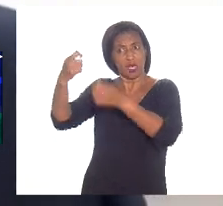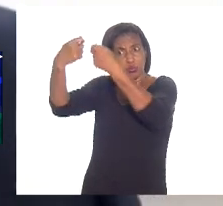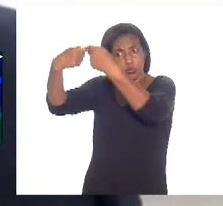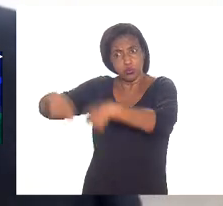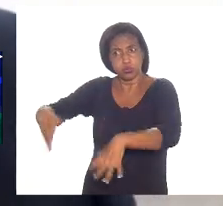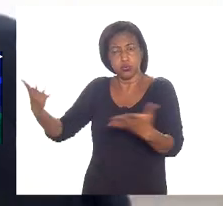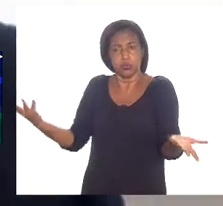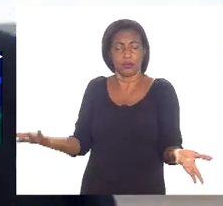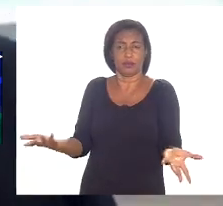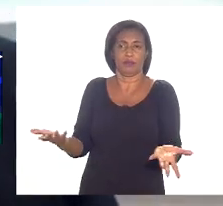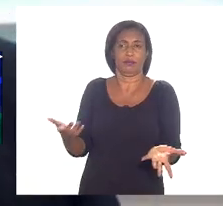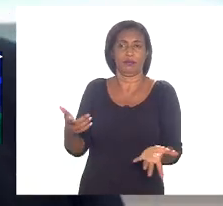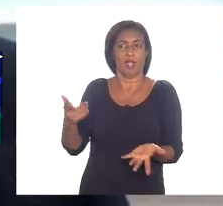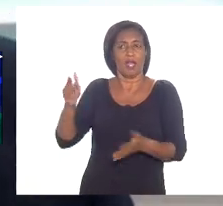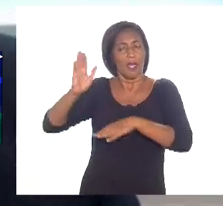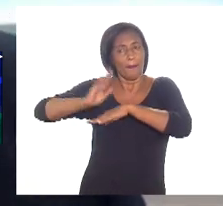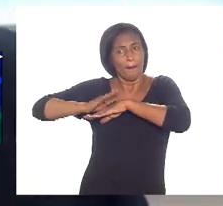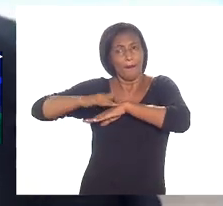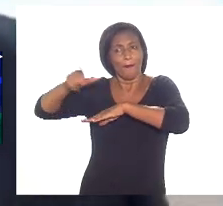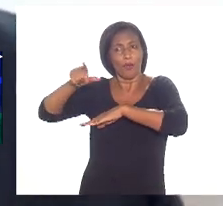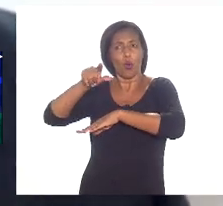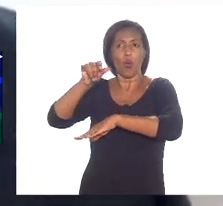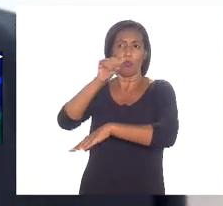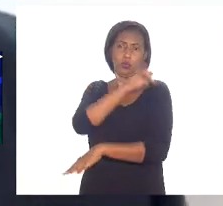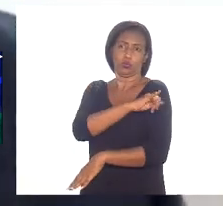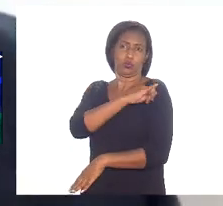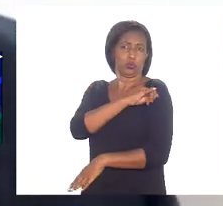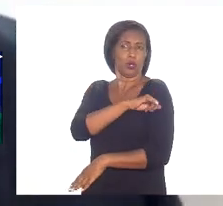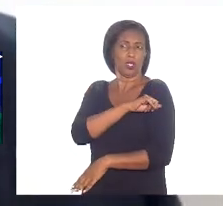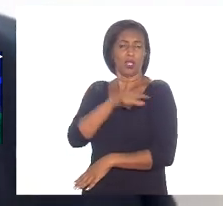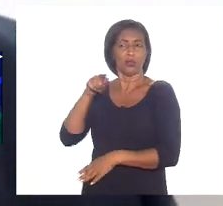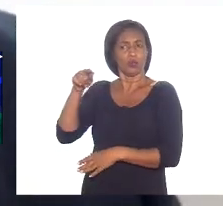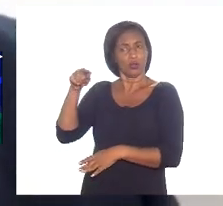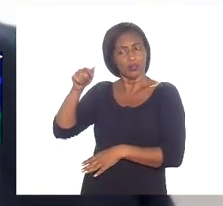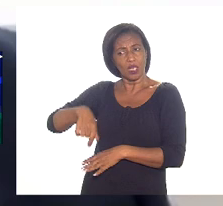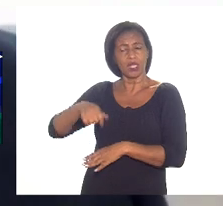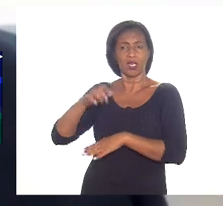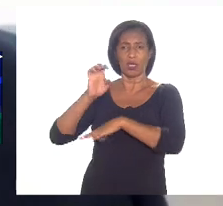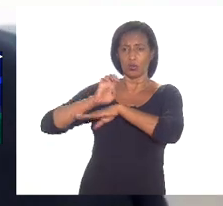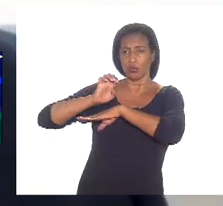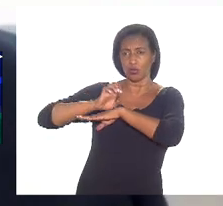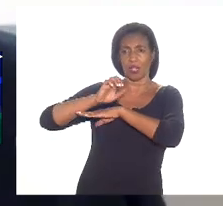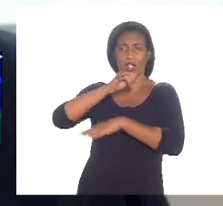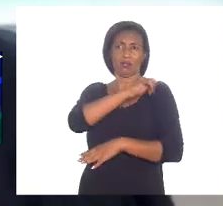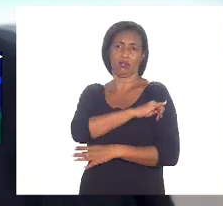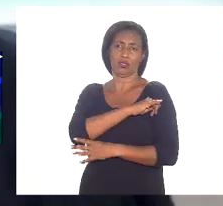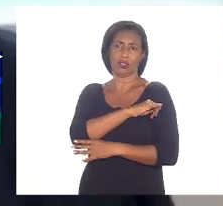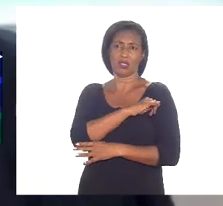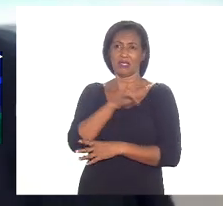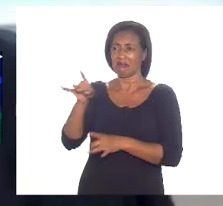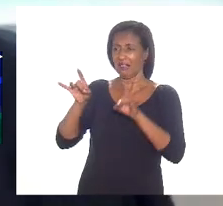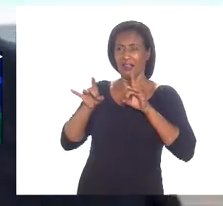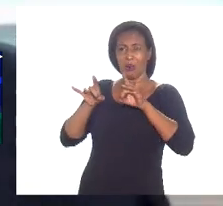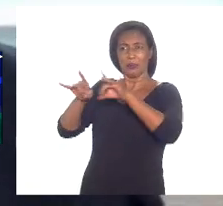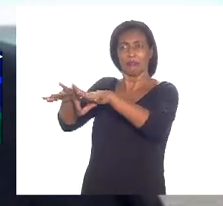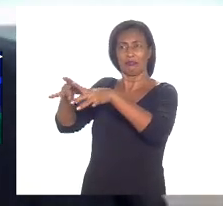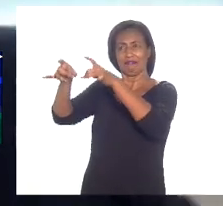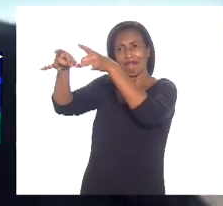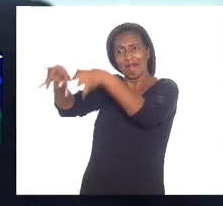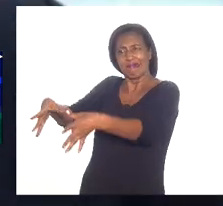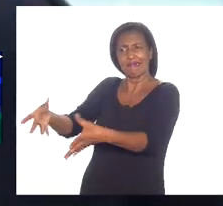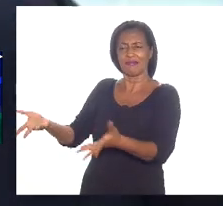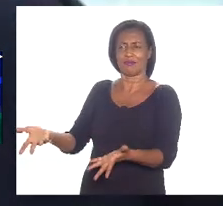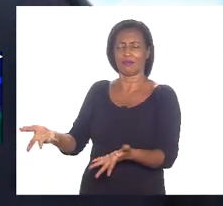eletrônico patrimônio da cultura do Rio de Janeiro boa parte do acervo da cultura do Rio de Janeiro tá lá o